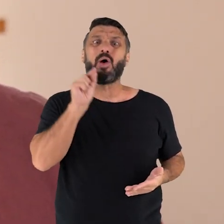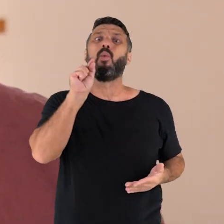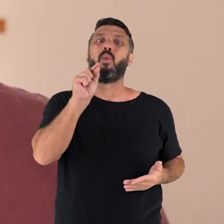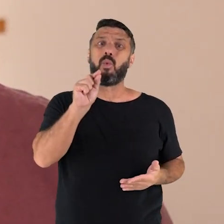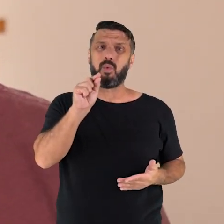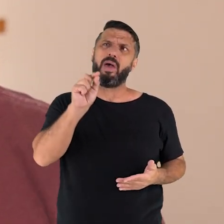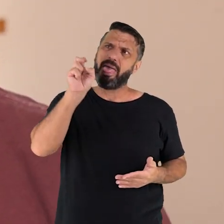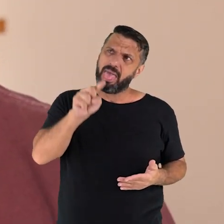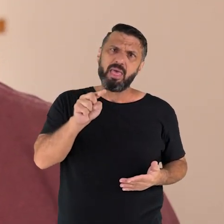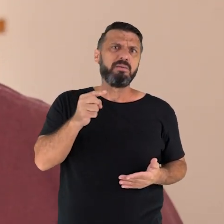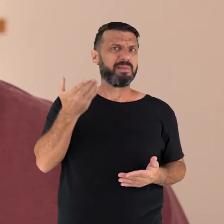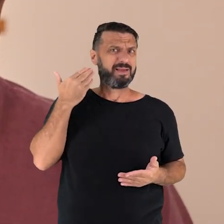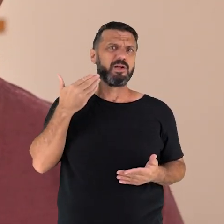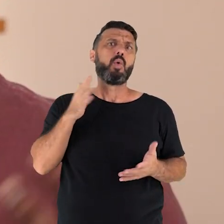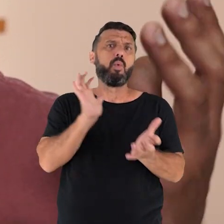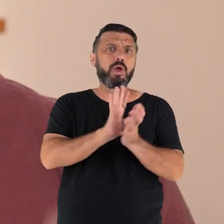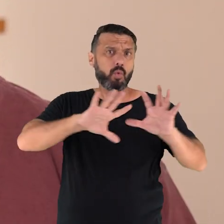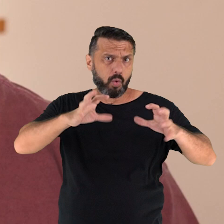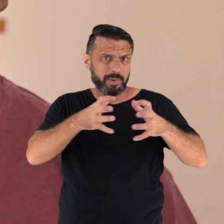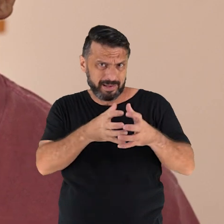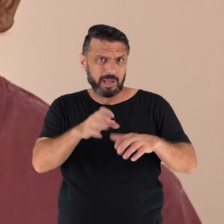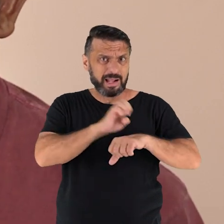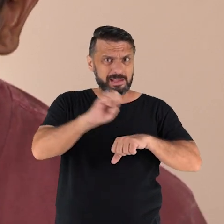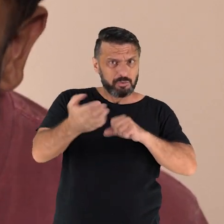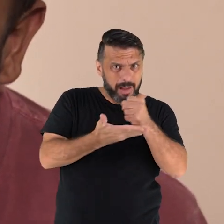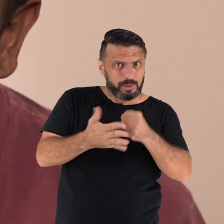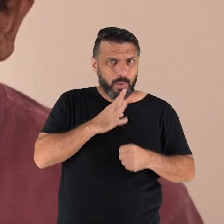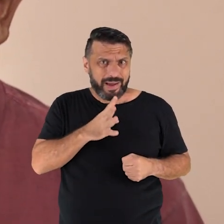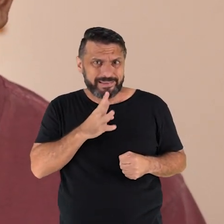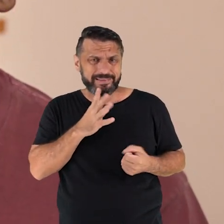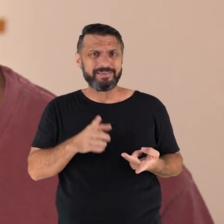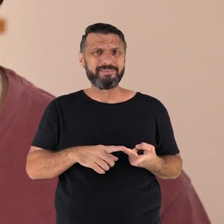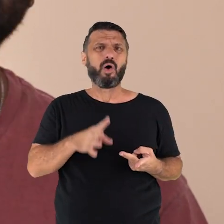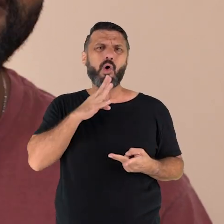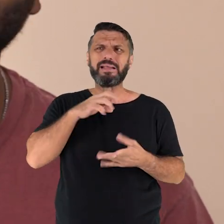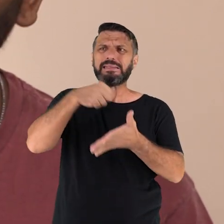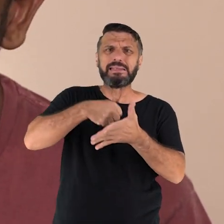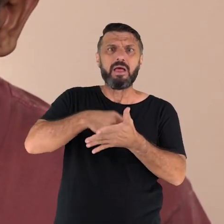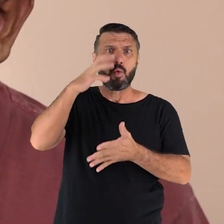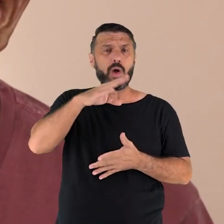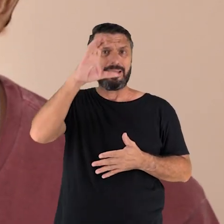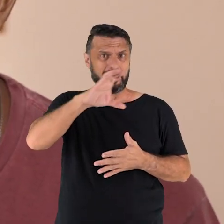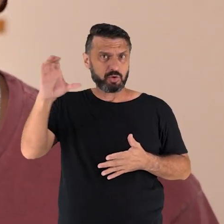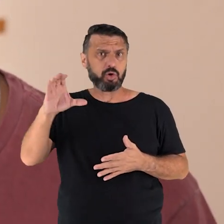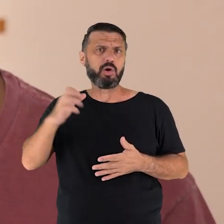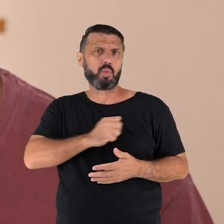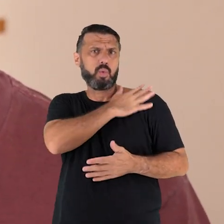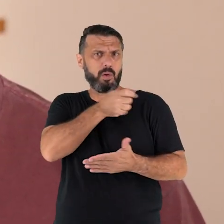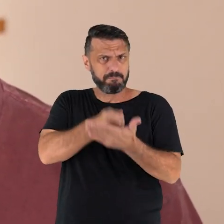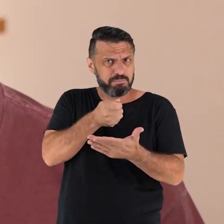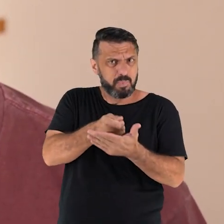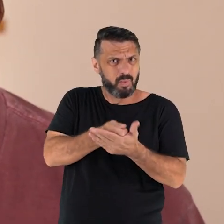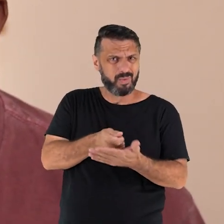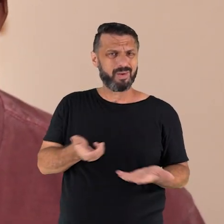o que foi, ou o que são, o que foram, o que são as comunidades eclesiais de base? Já ouviu falar na resistência dos católicos à